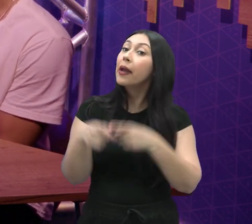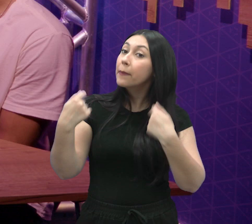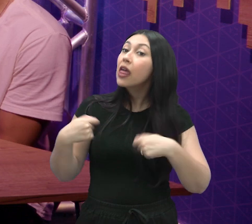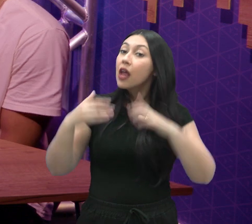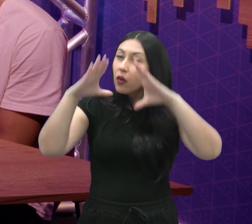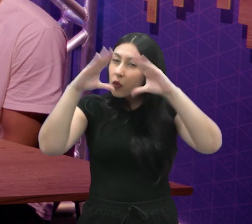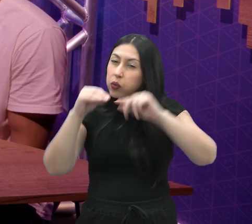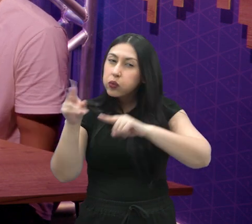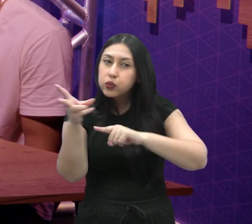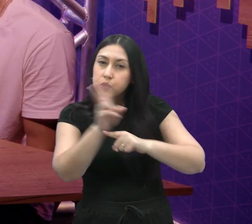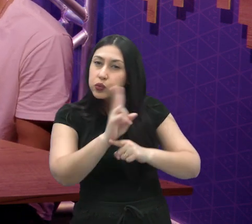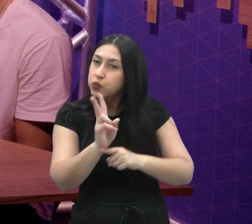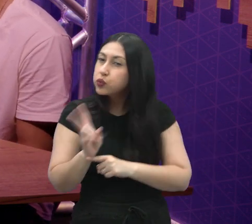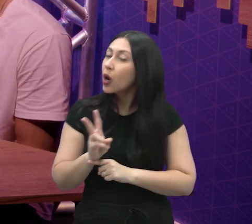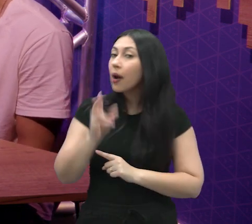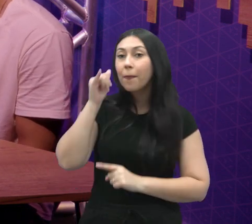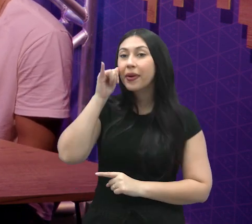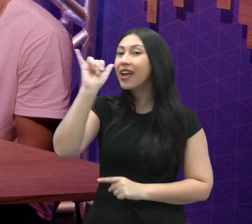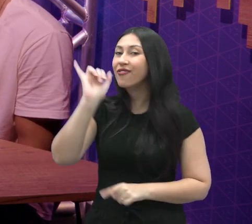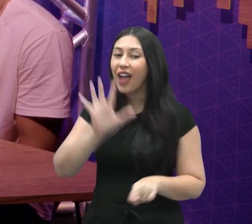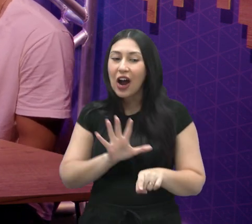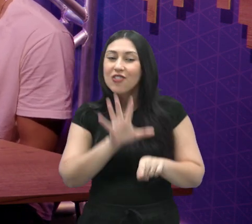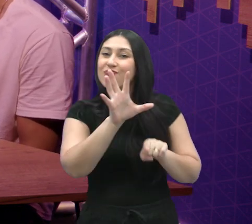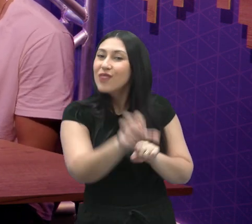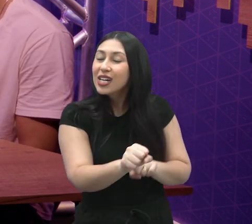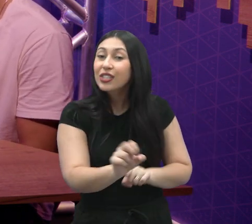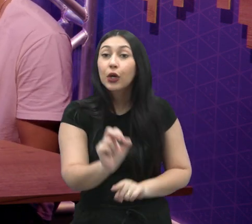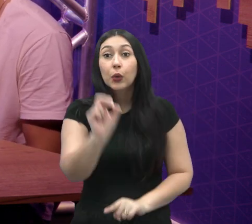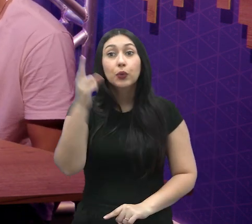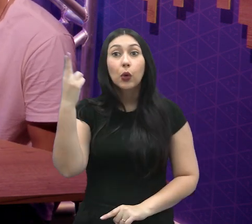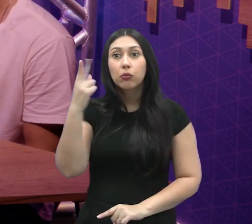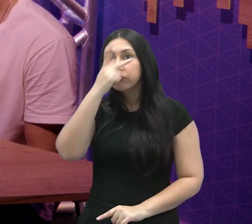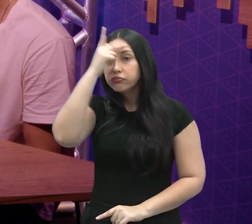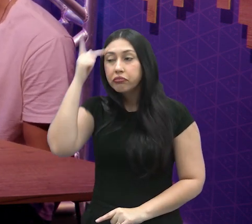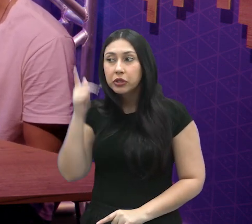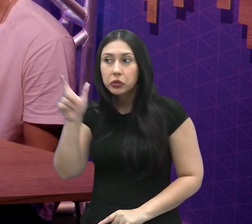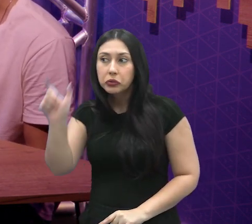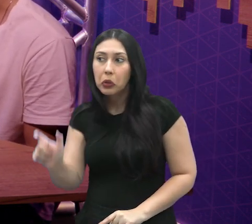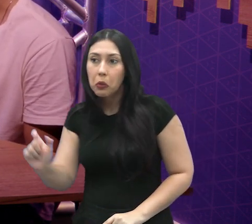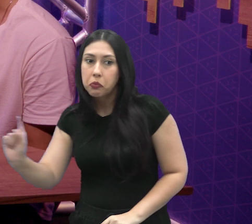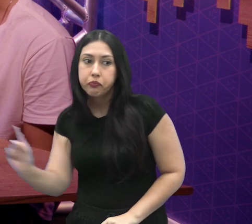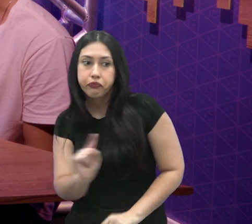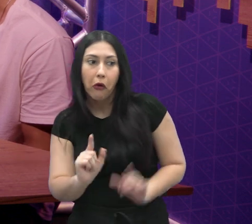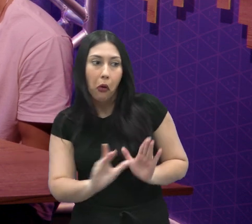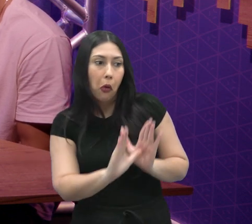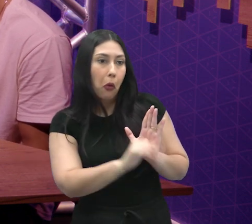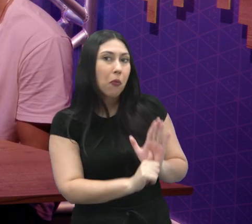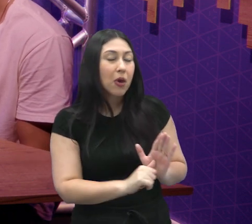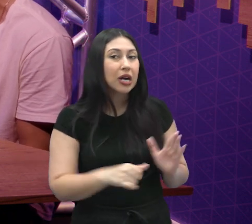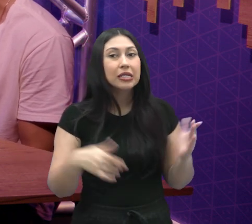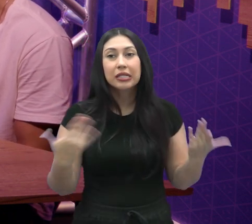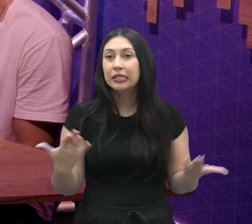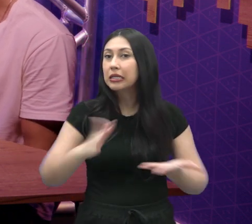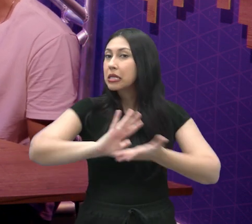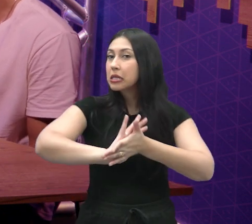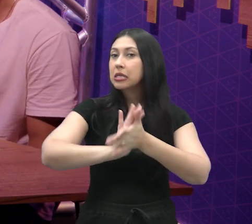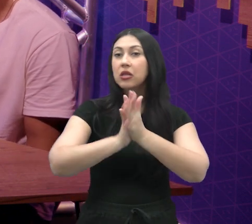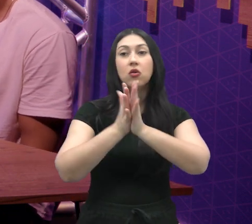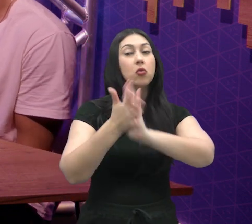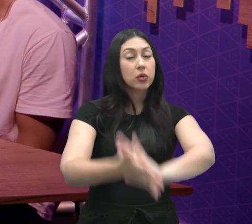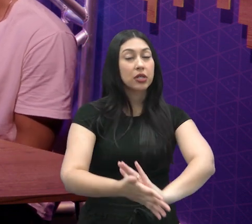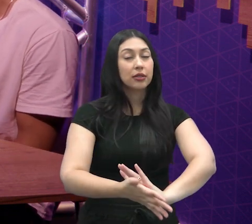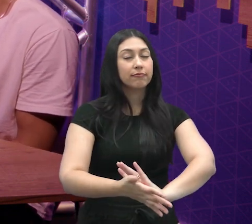ainda ficar de vigia à noite, porque podia chegar um predador ou podia chegar pessoas de uma tribo vizinha e roubar e acabar